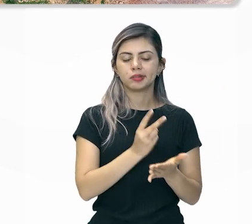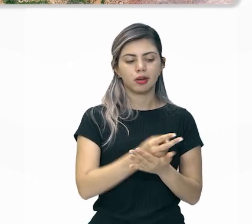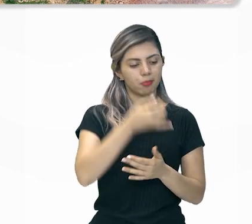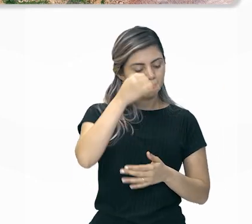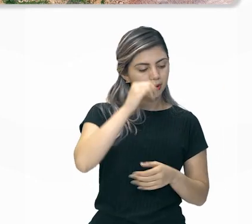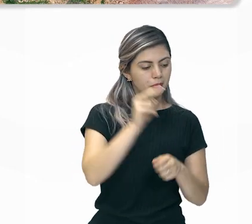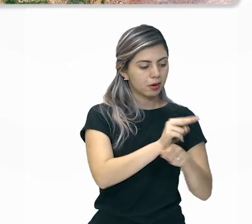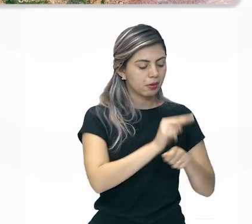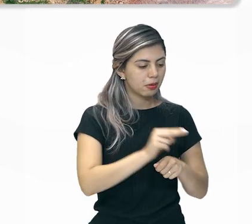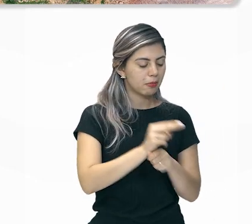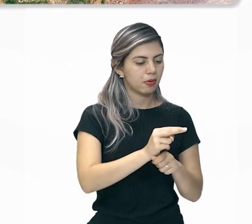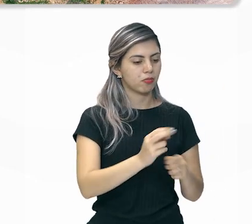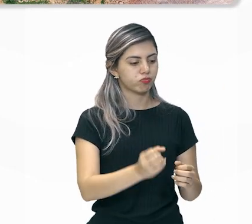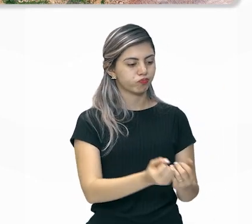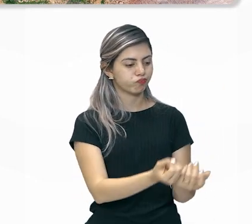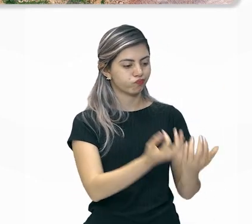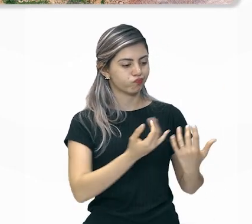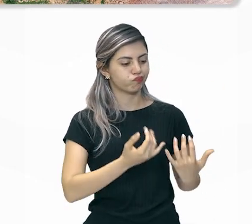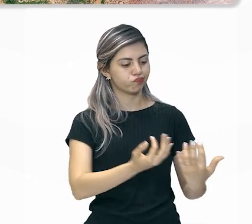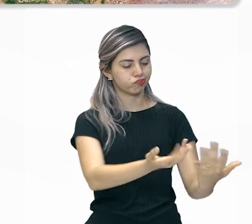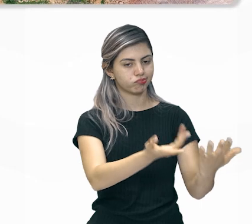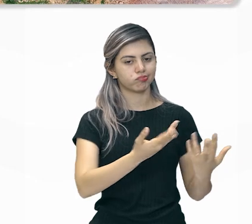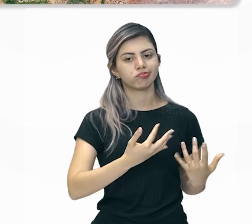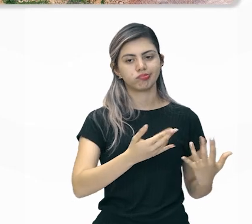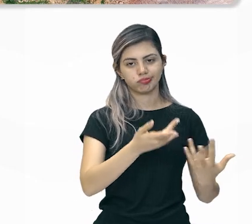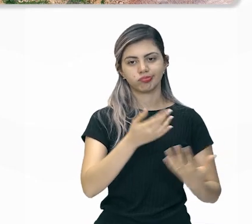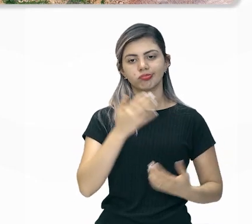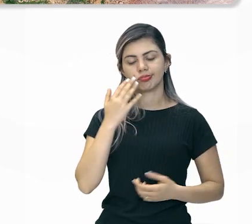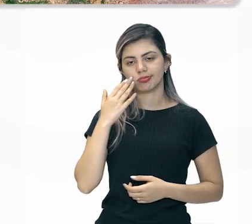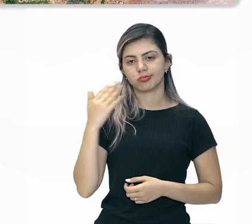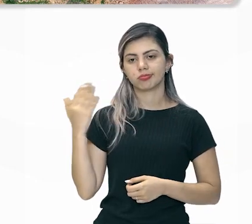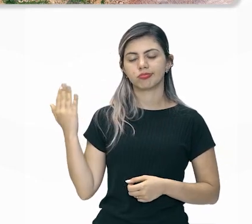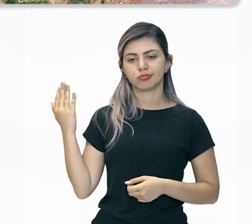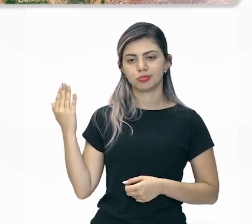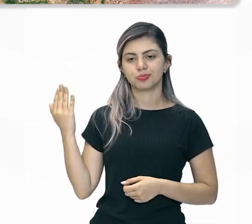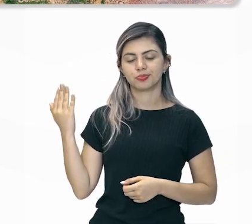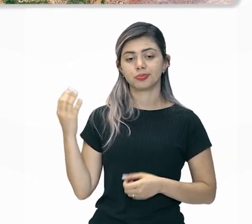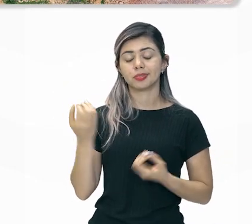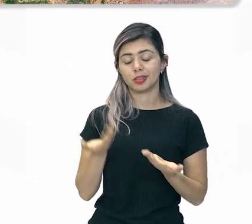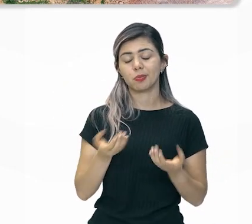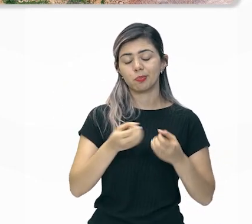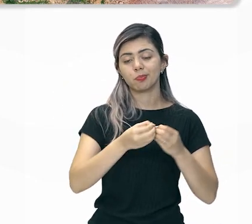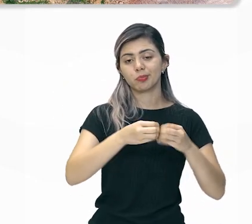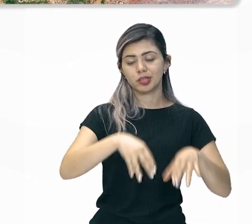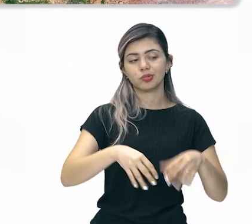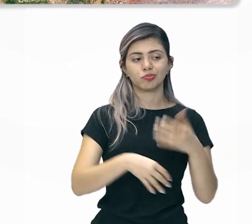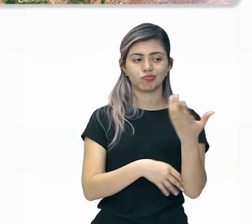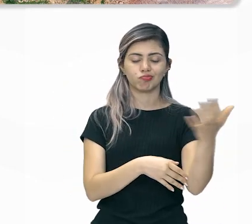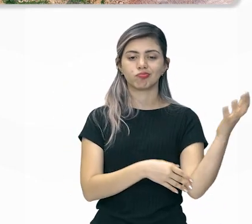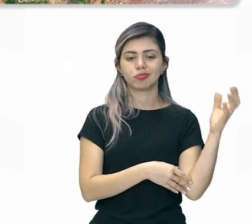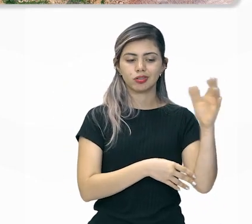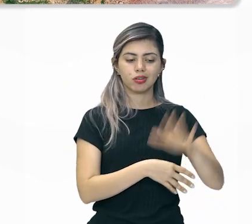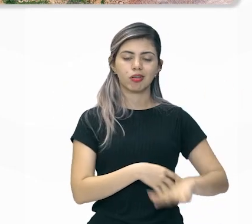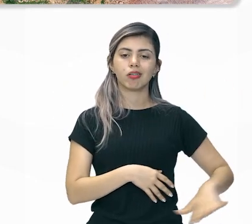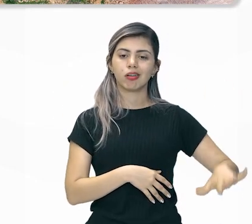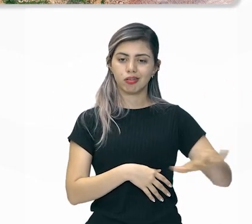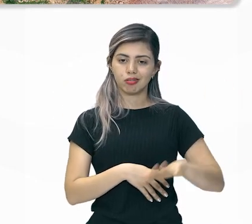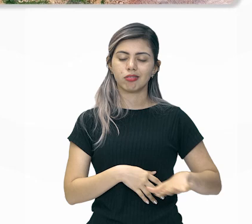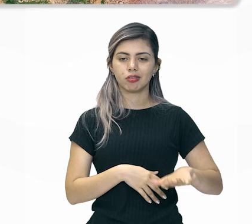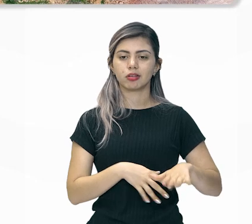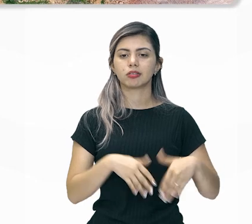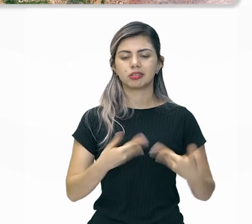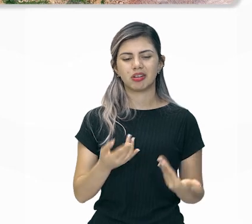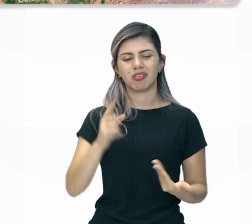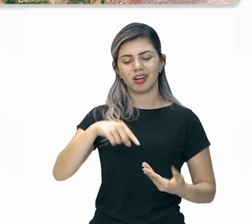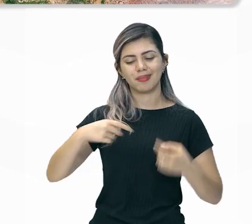produzindo cada vez mais produtos da agropecuária e acaba prejudicando o ambiente ali naquela área. Então, é um conflito